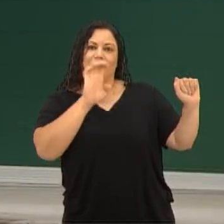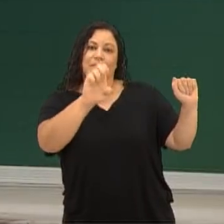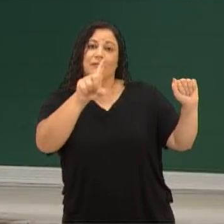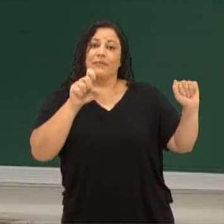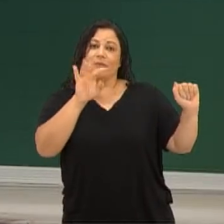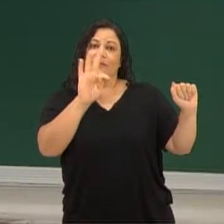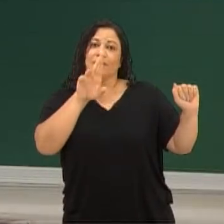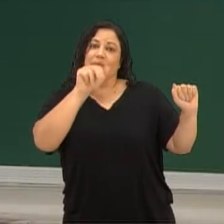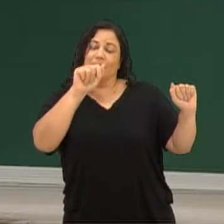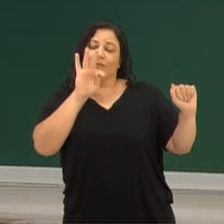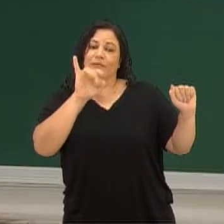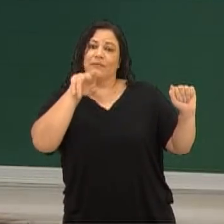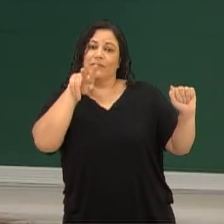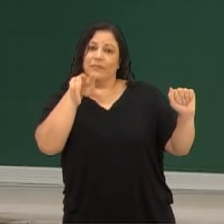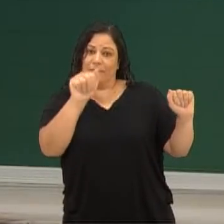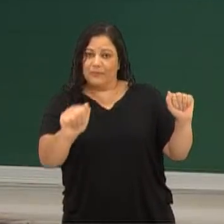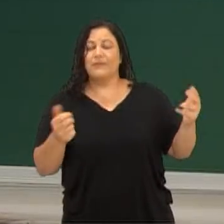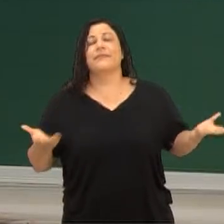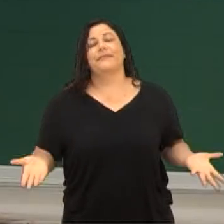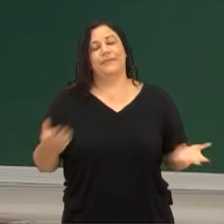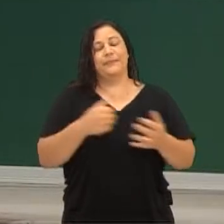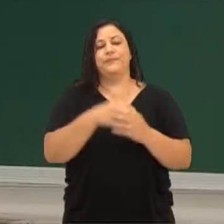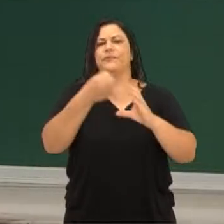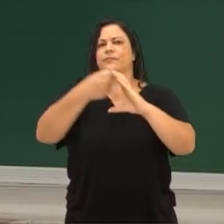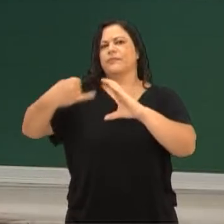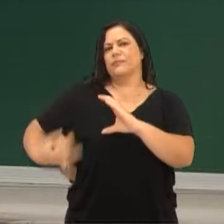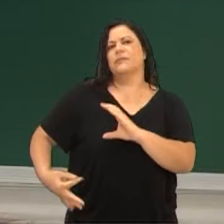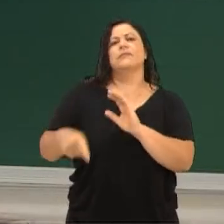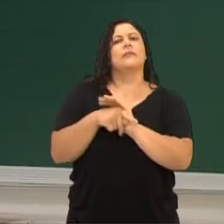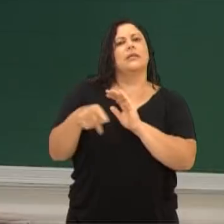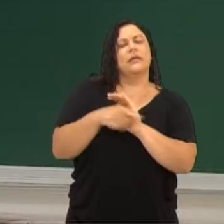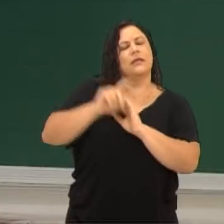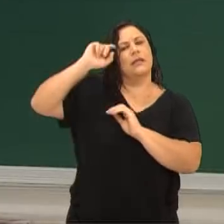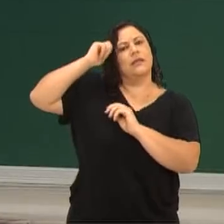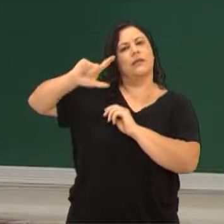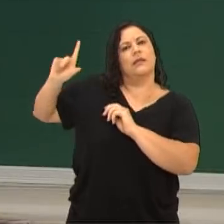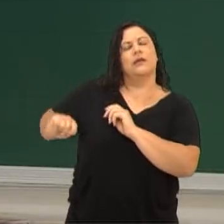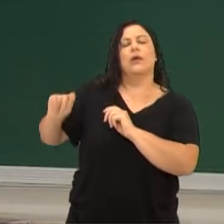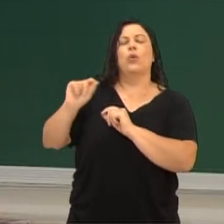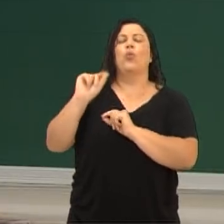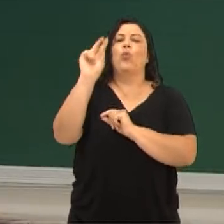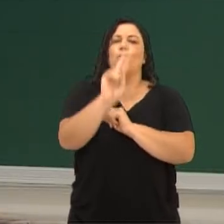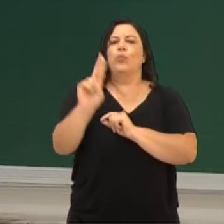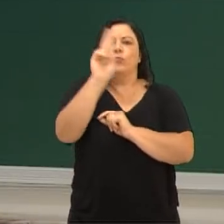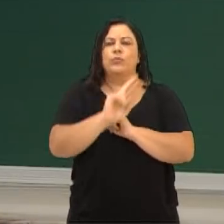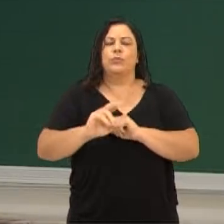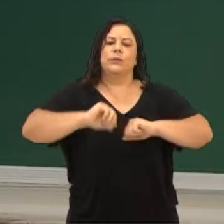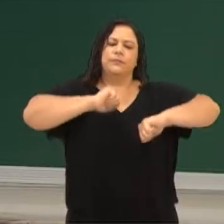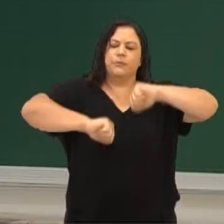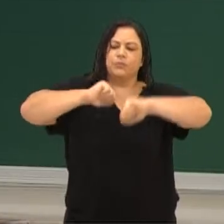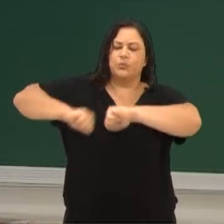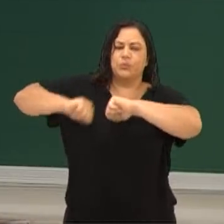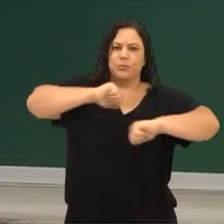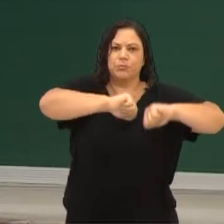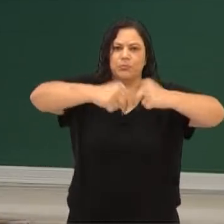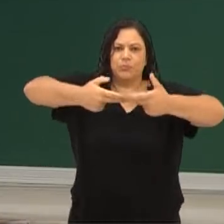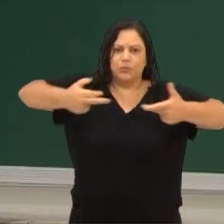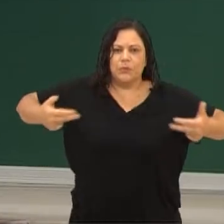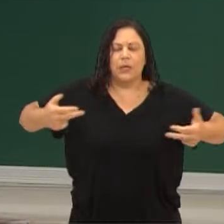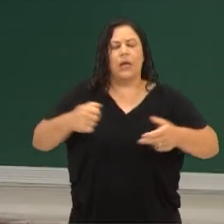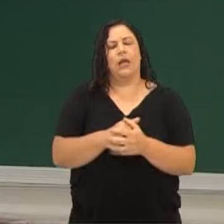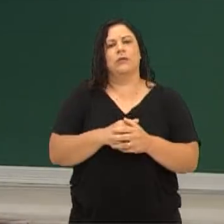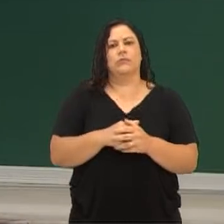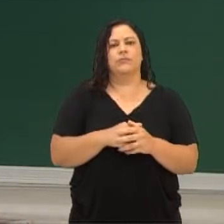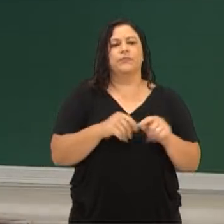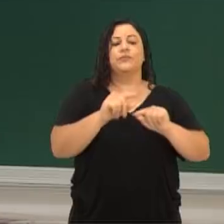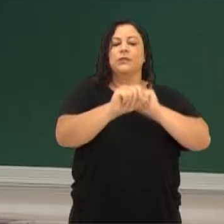Outra característica da atividade extrativa na África é a utilização de maquinário. É o setor aí